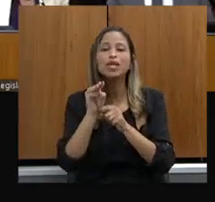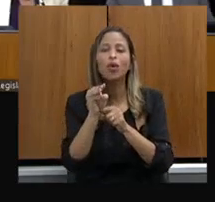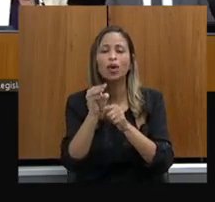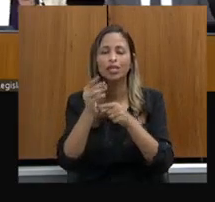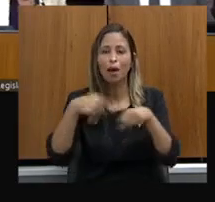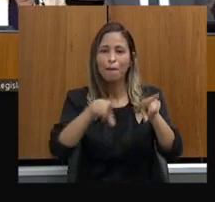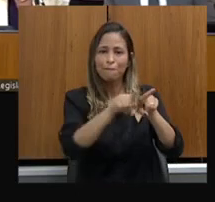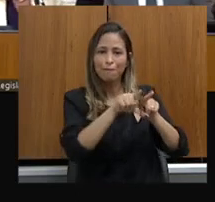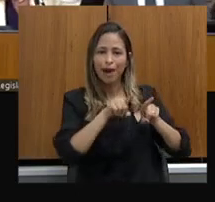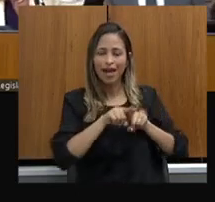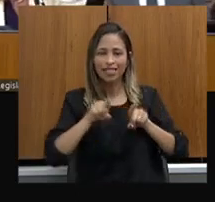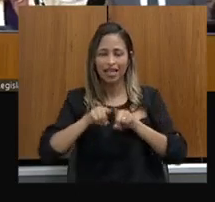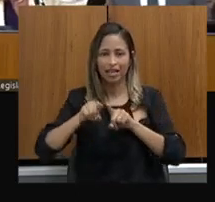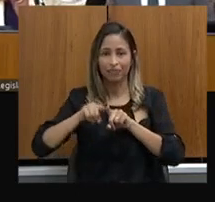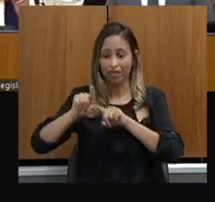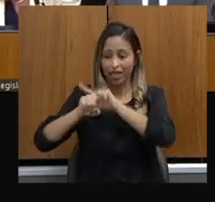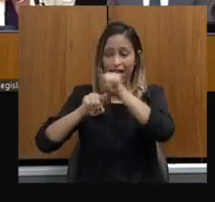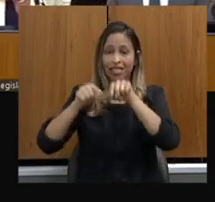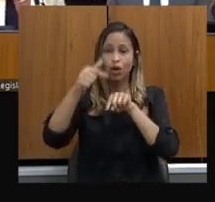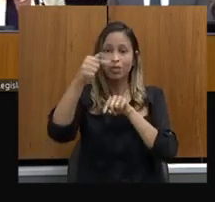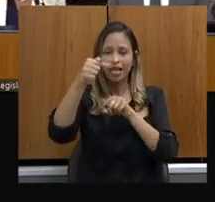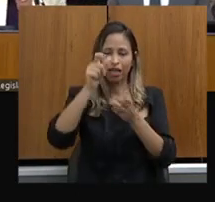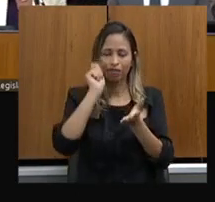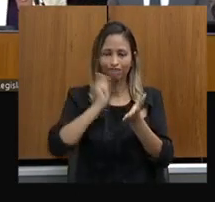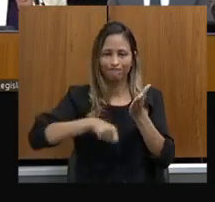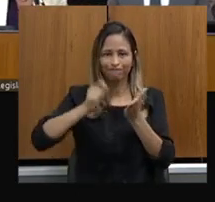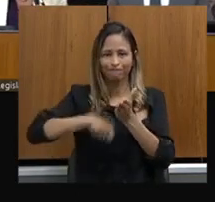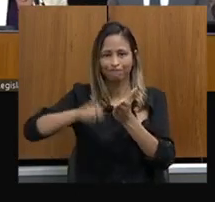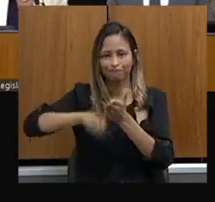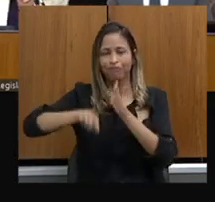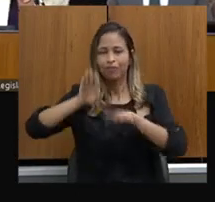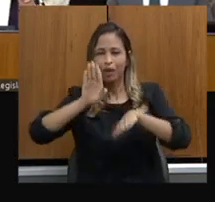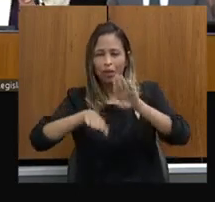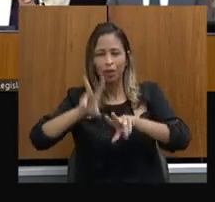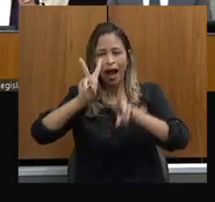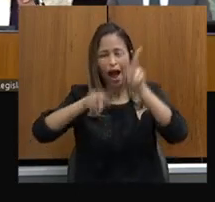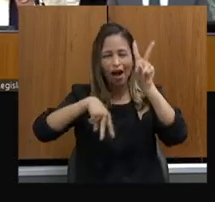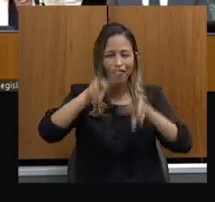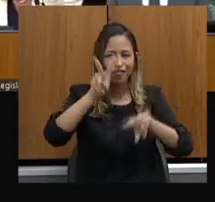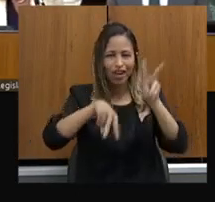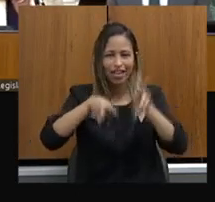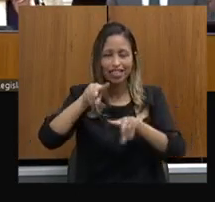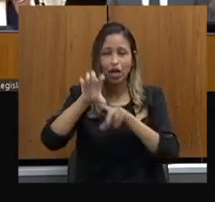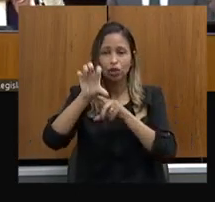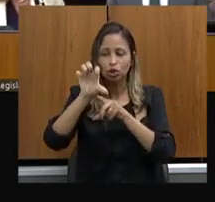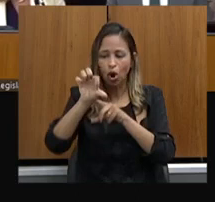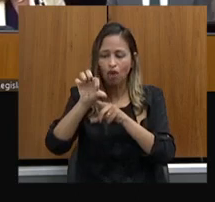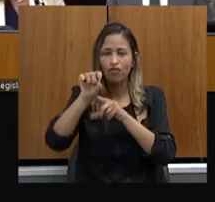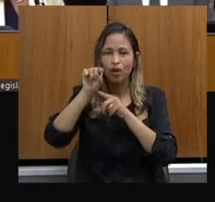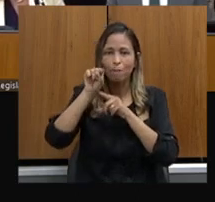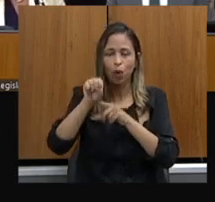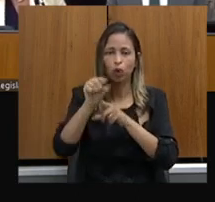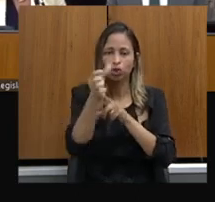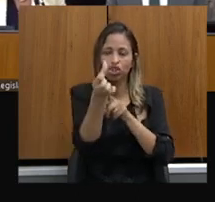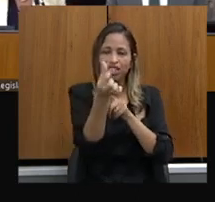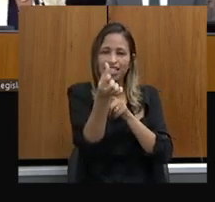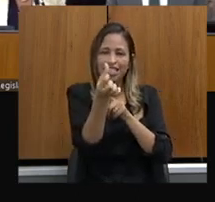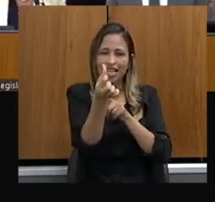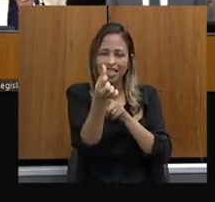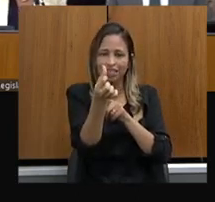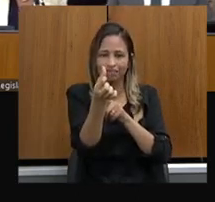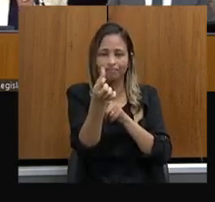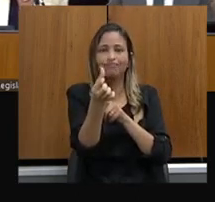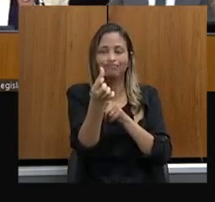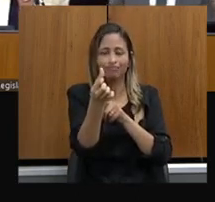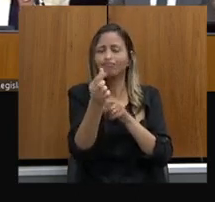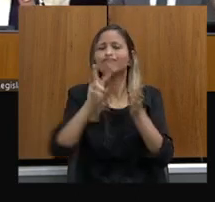parcerias são sete instrumentos que nós temos assinados que tem uma média de avaliação de 9.16 Ou seja